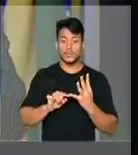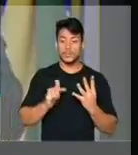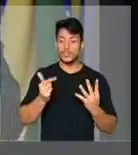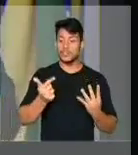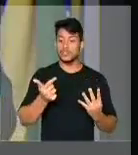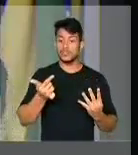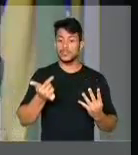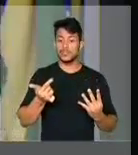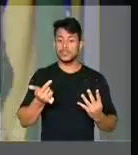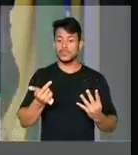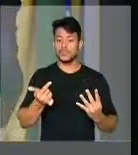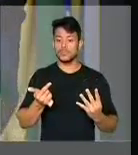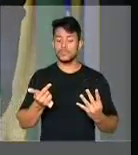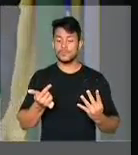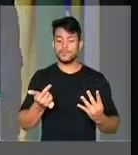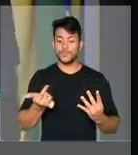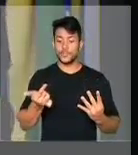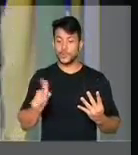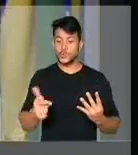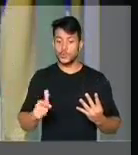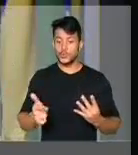ser